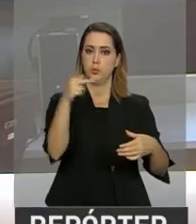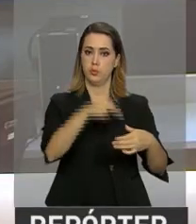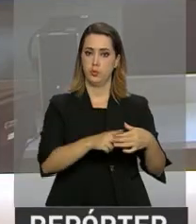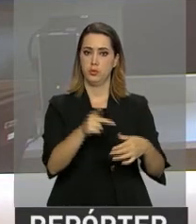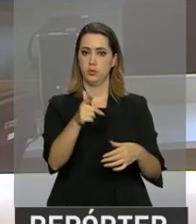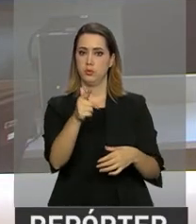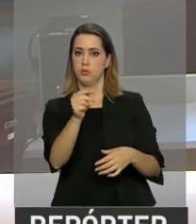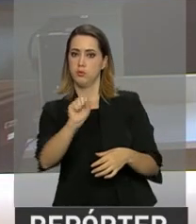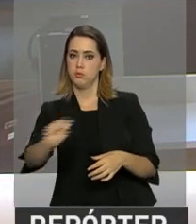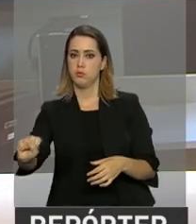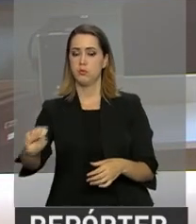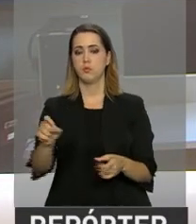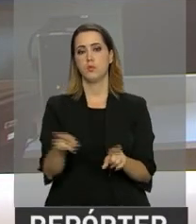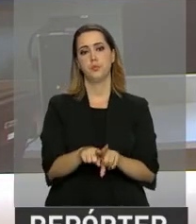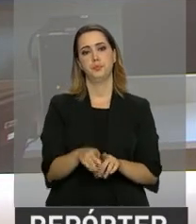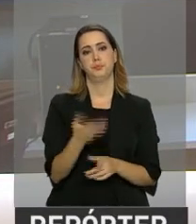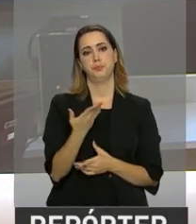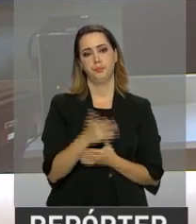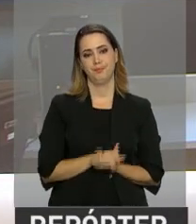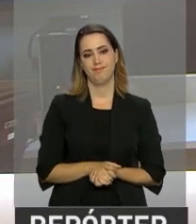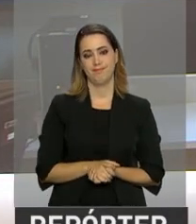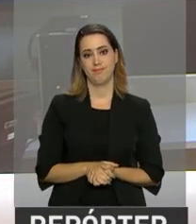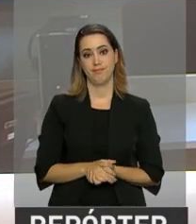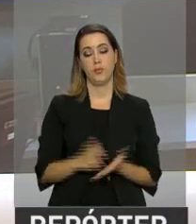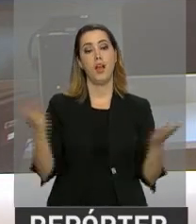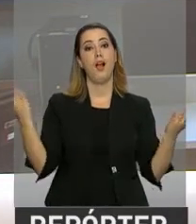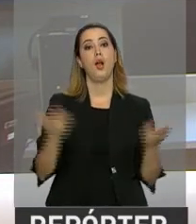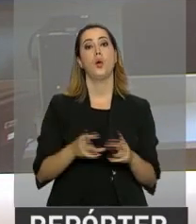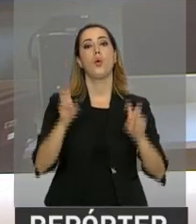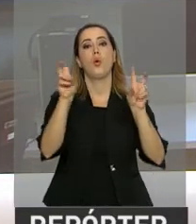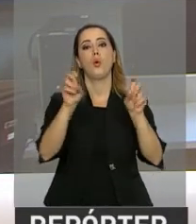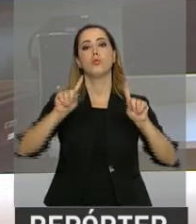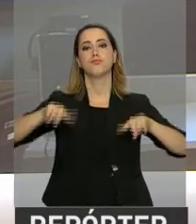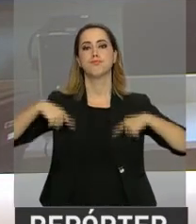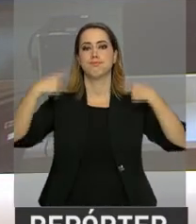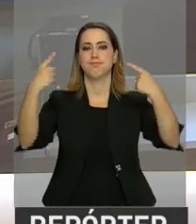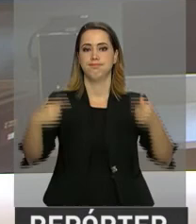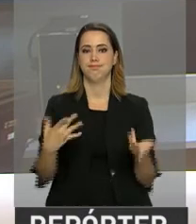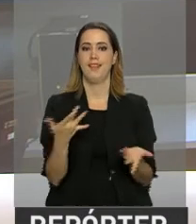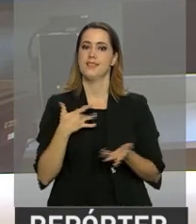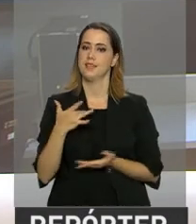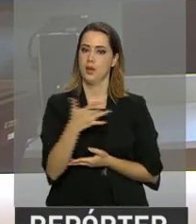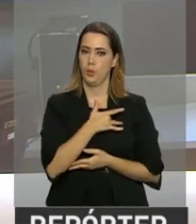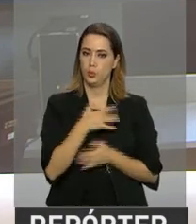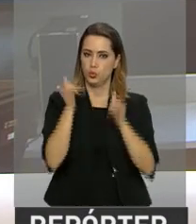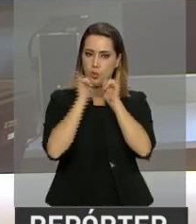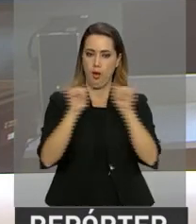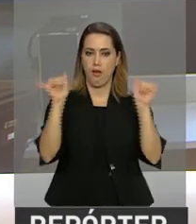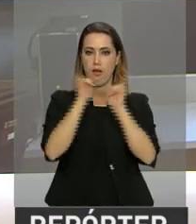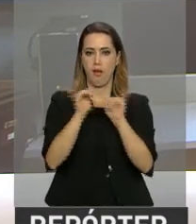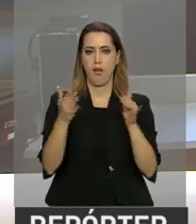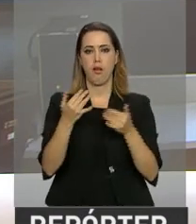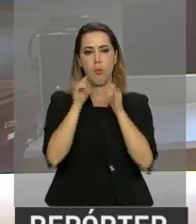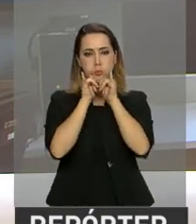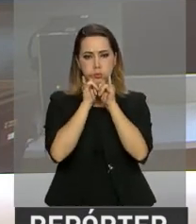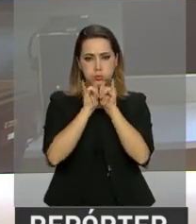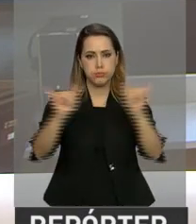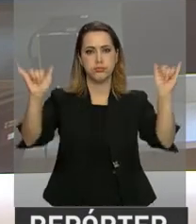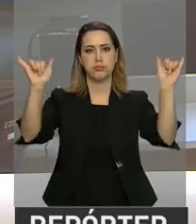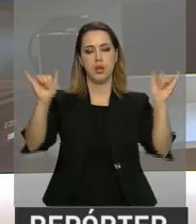gás. O assunto agora é saúde. Uma campanha lançada pela Conferência Nacional dos Bispos do Brasil, a CNBB,